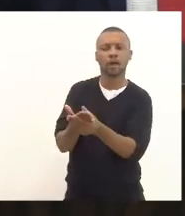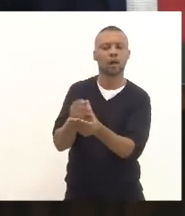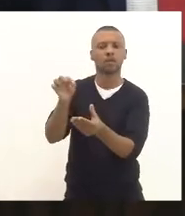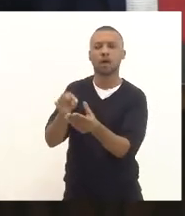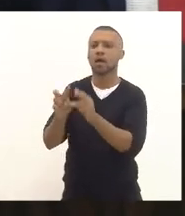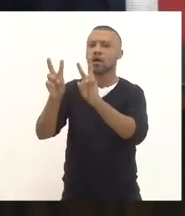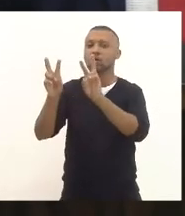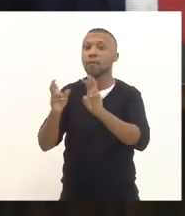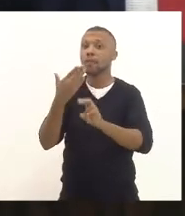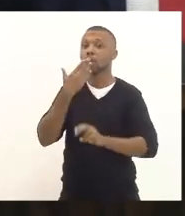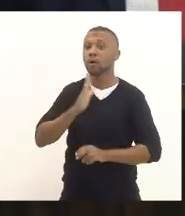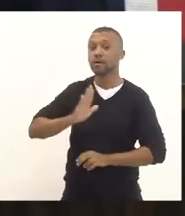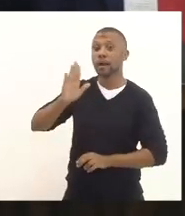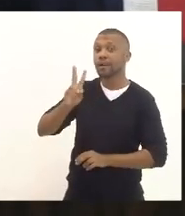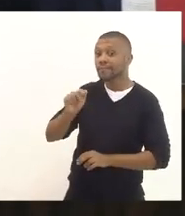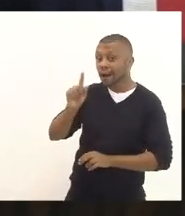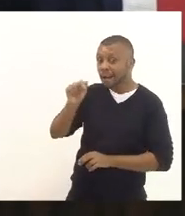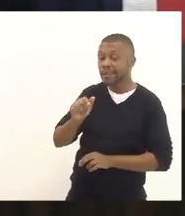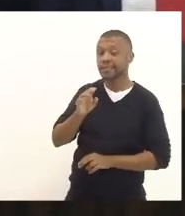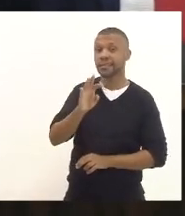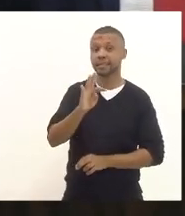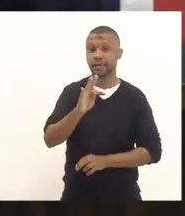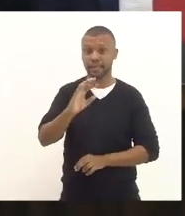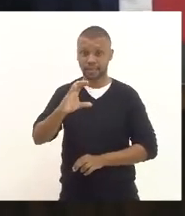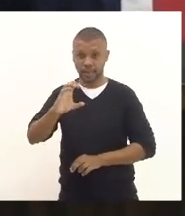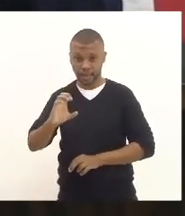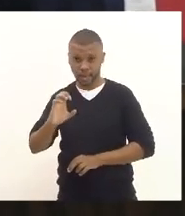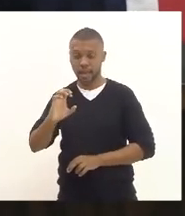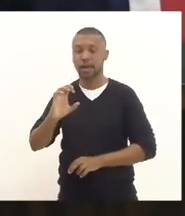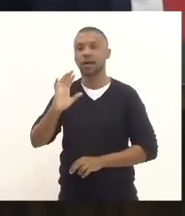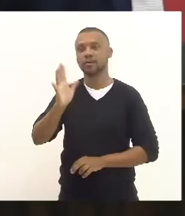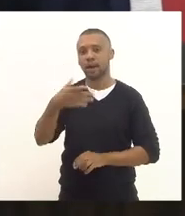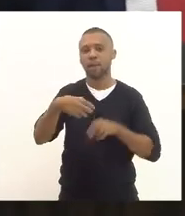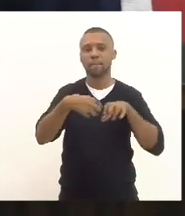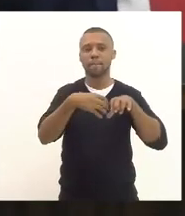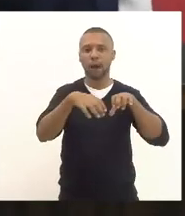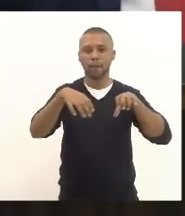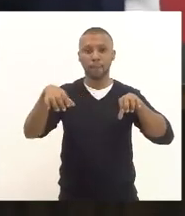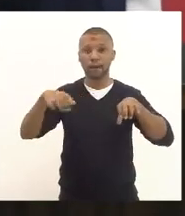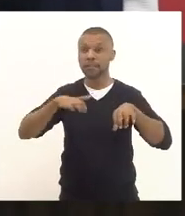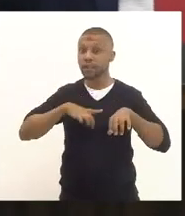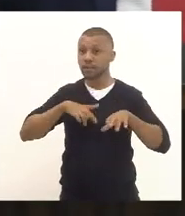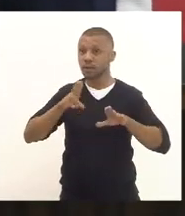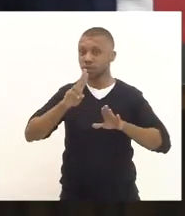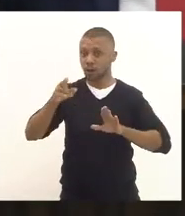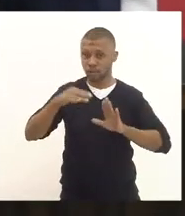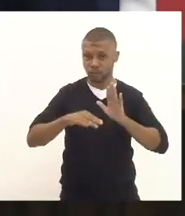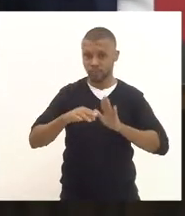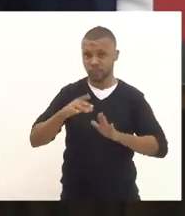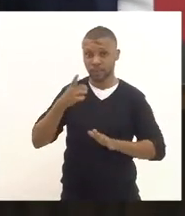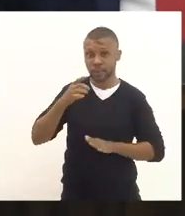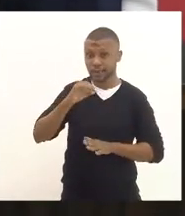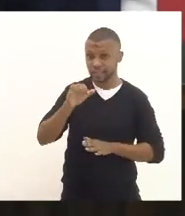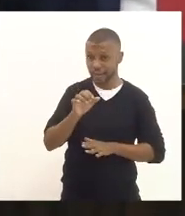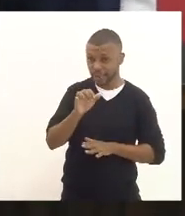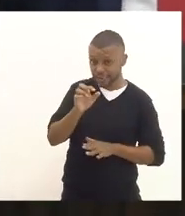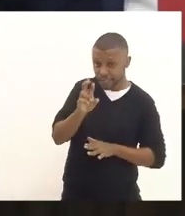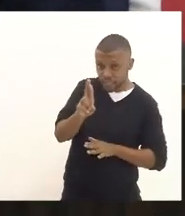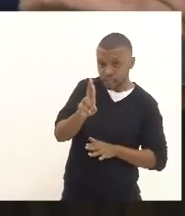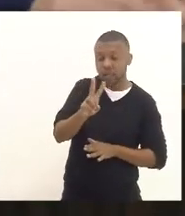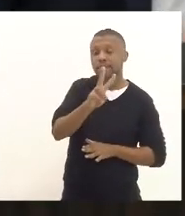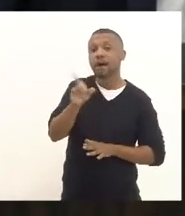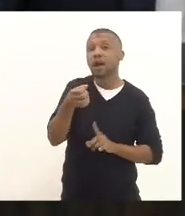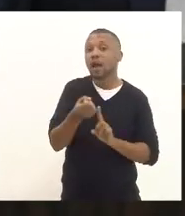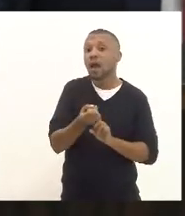aos candidatos à vaga do Tribunal de Contas do Estado foram distribuídos e ficou assim e tá no Jair na relatar